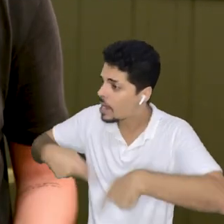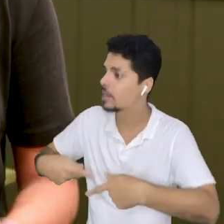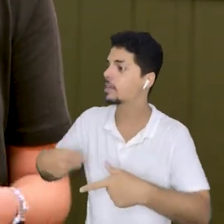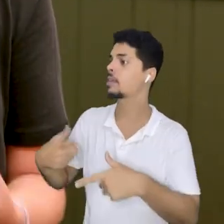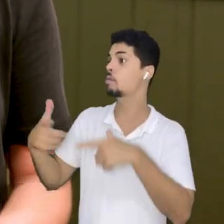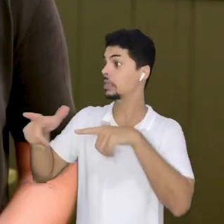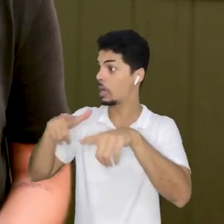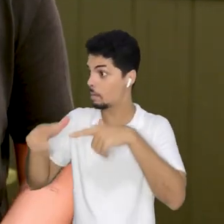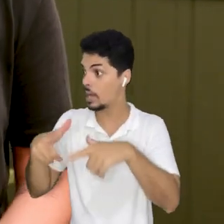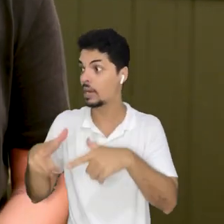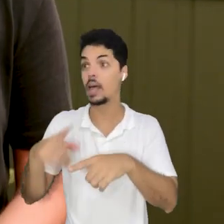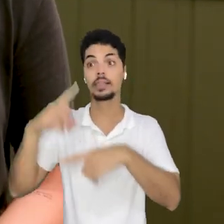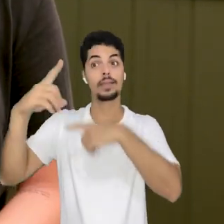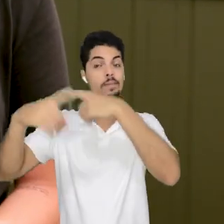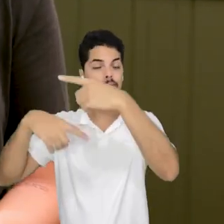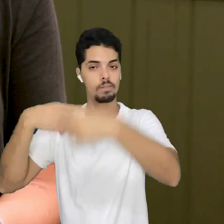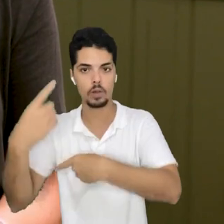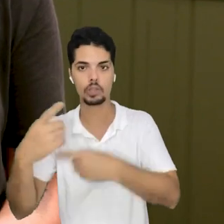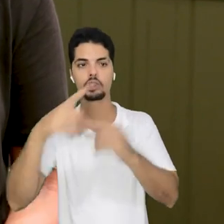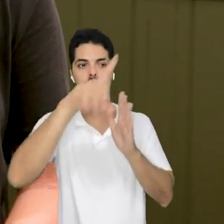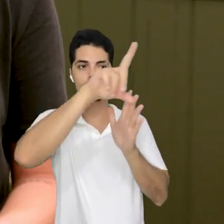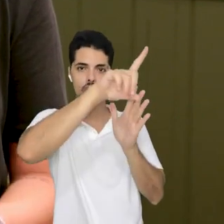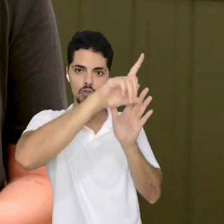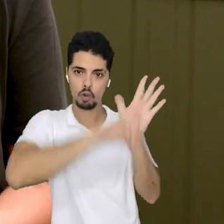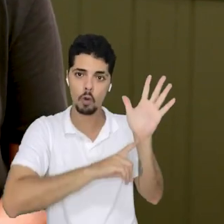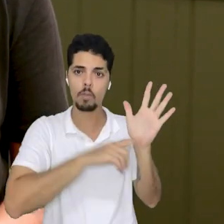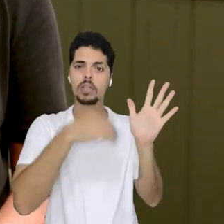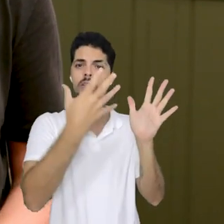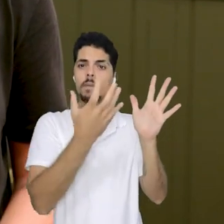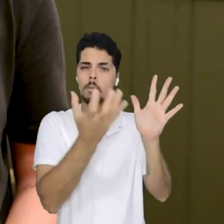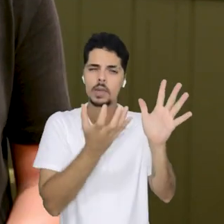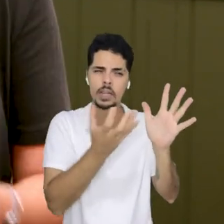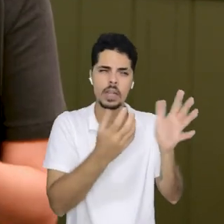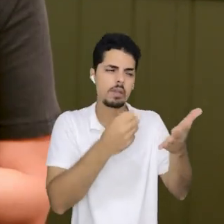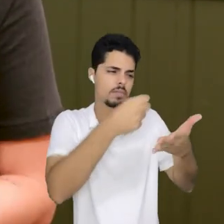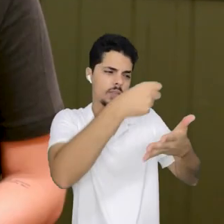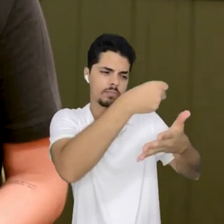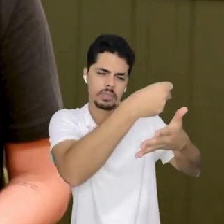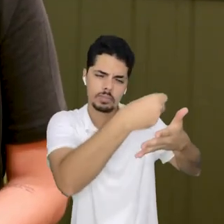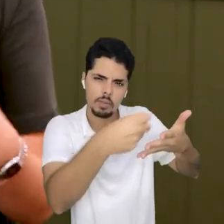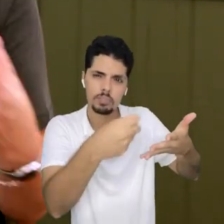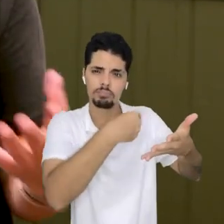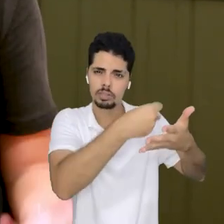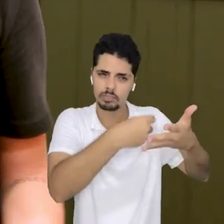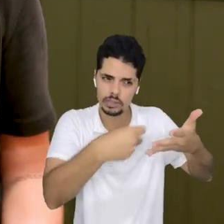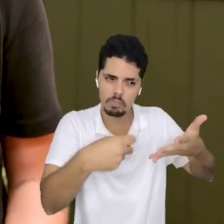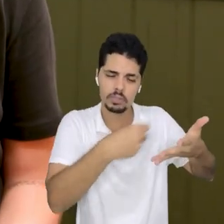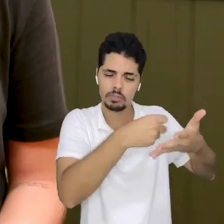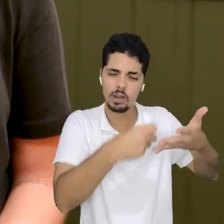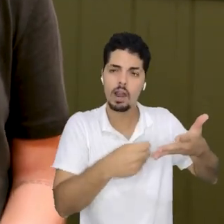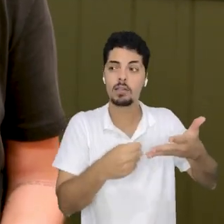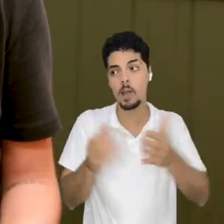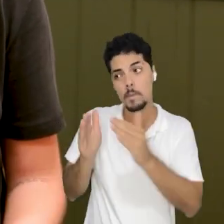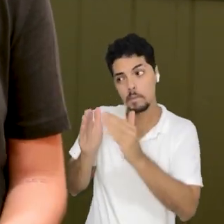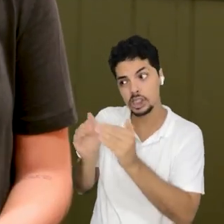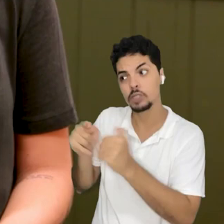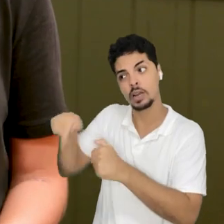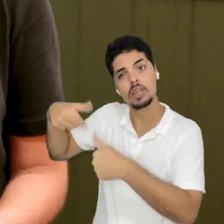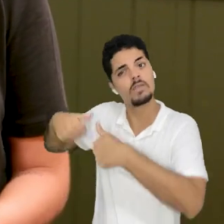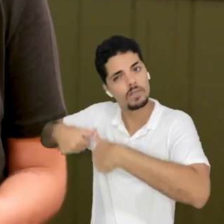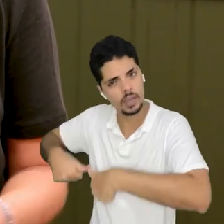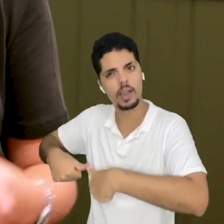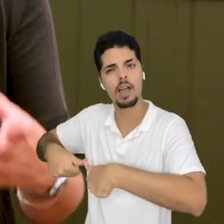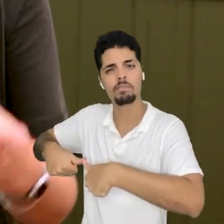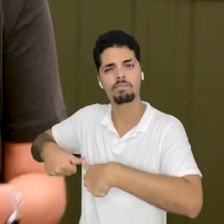que a elite, boa parte da população, vai assinar pedindo para o Dom Pedro que ficasse. É nesse momento que o Dom Pedro,